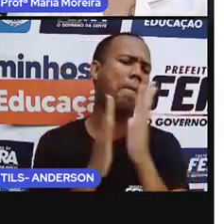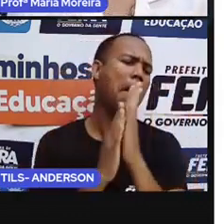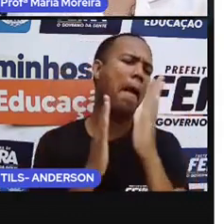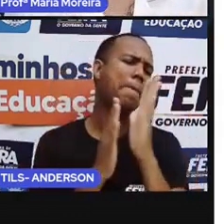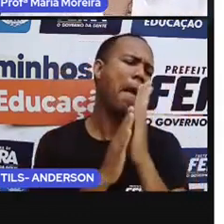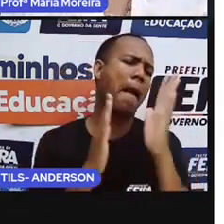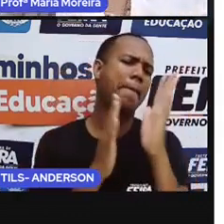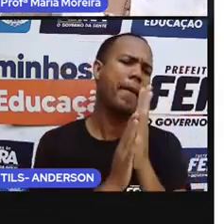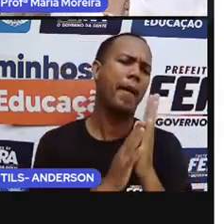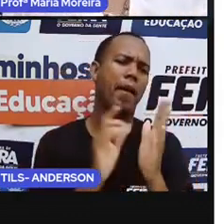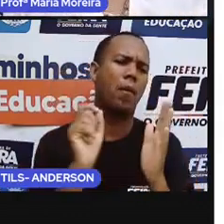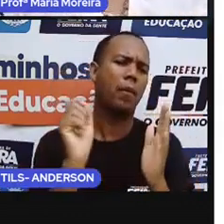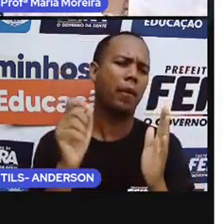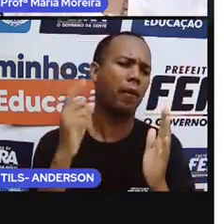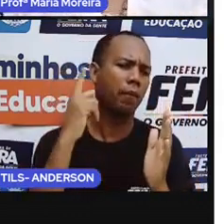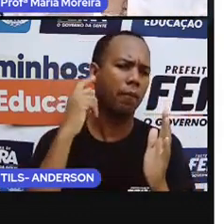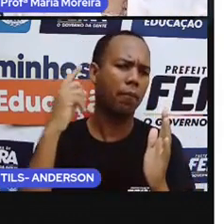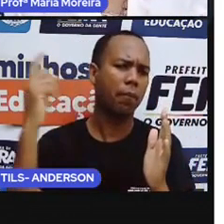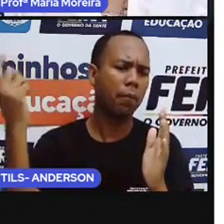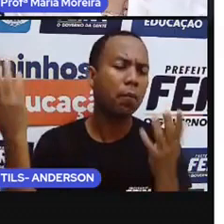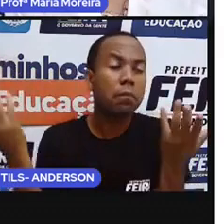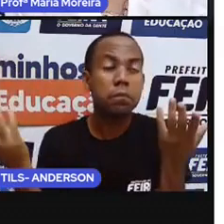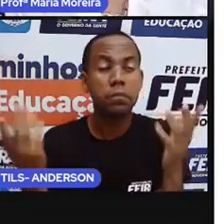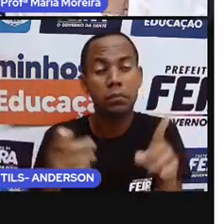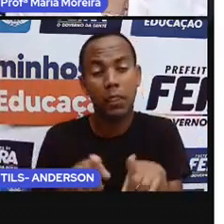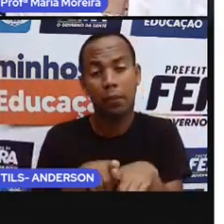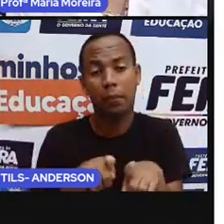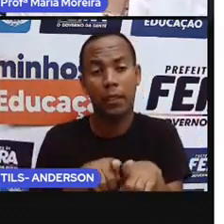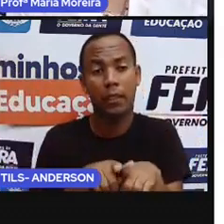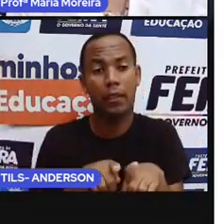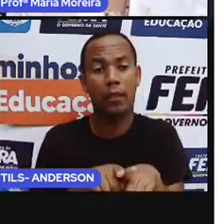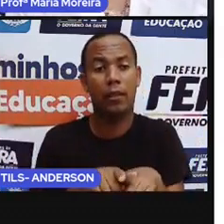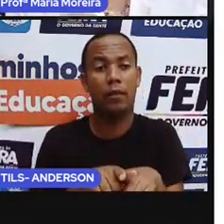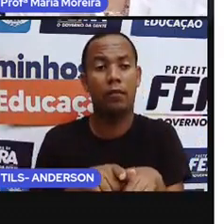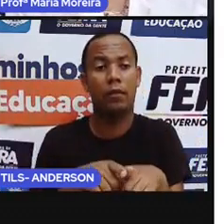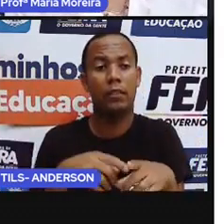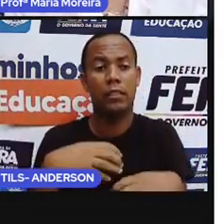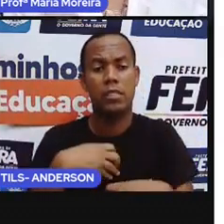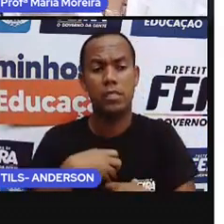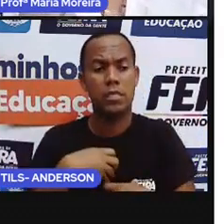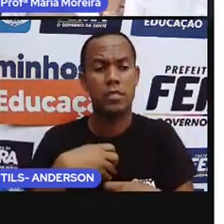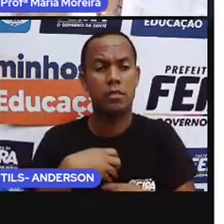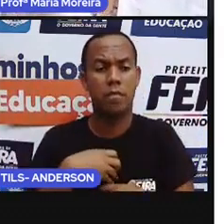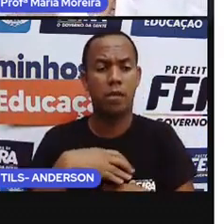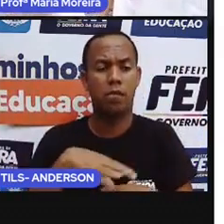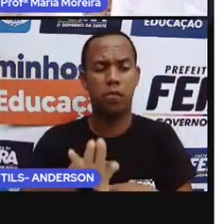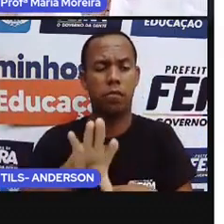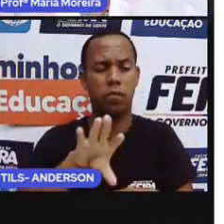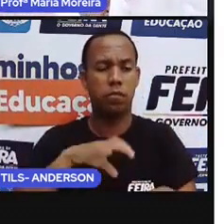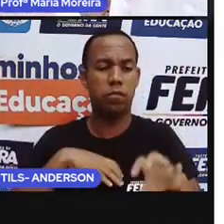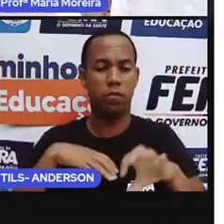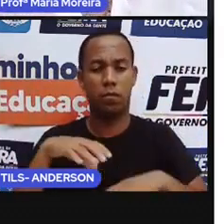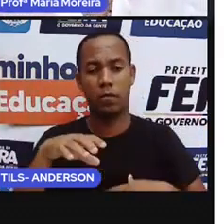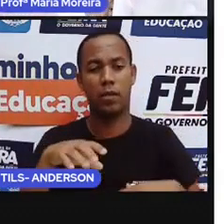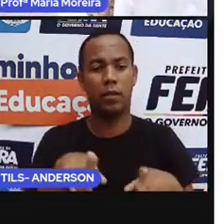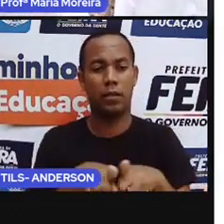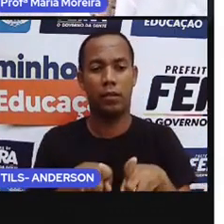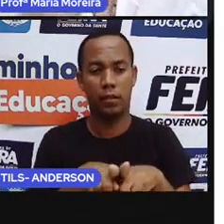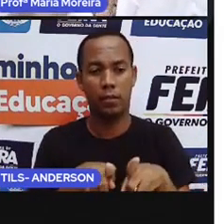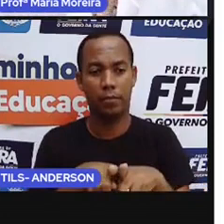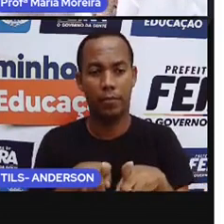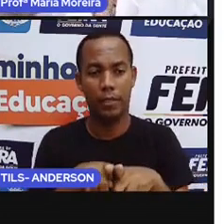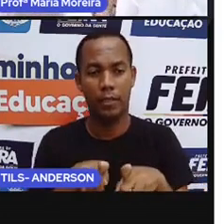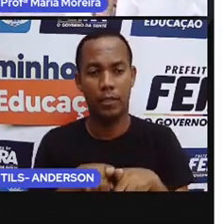Serve para quê? Ó, não são tão frequentes quanto o bater dos pés, também tem o quê? Uma função disciplinadora, que